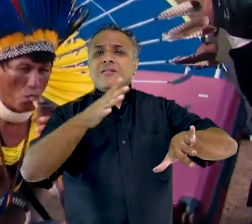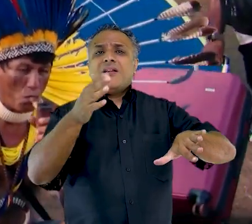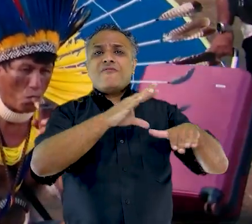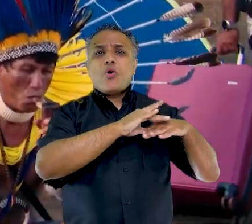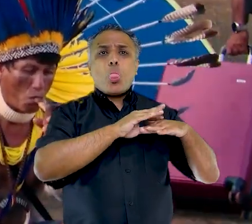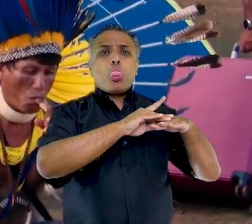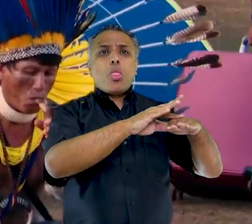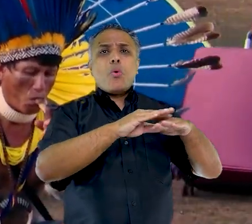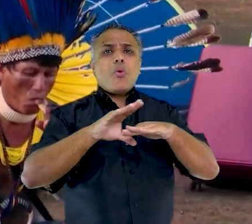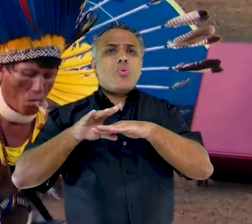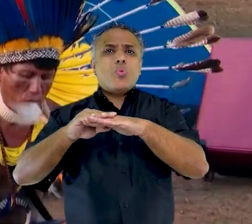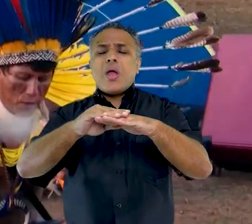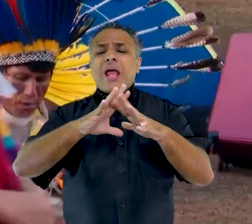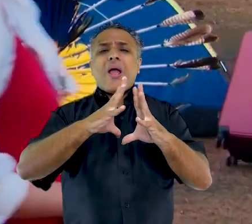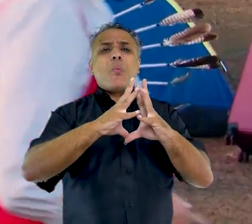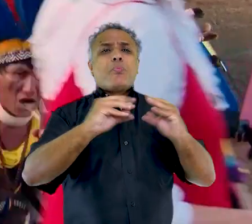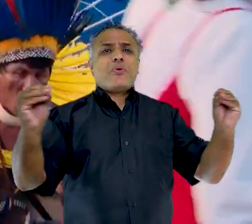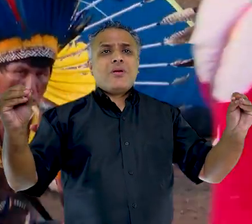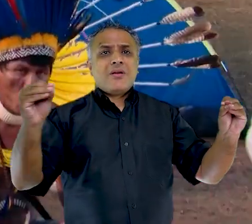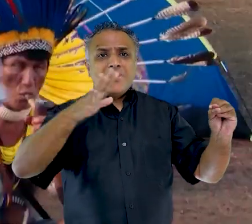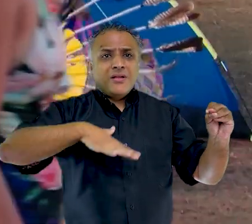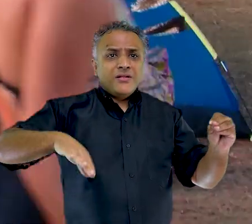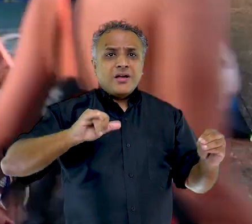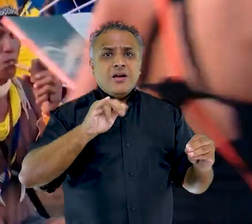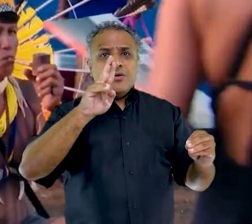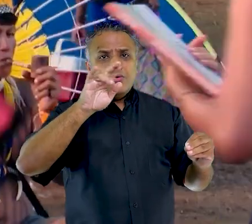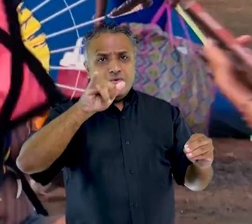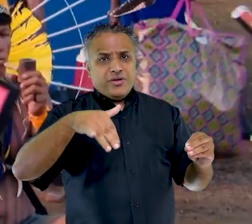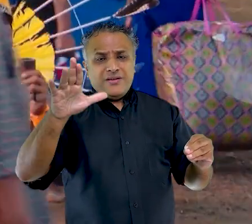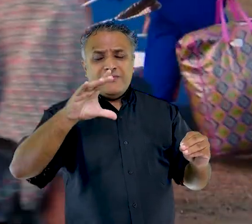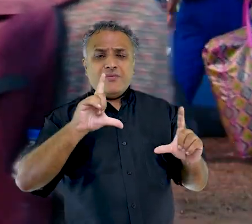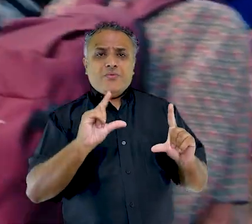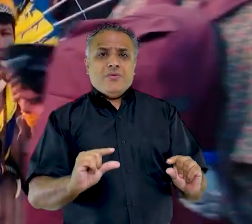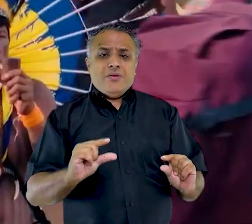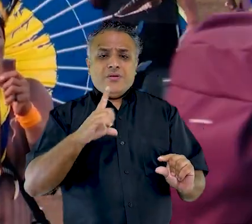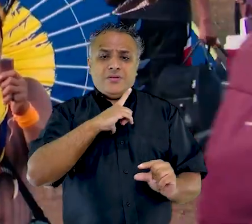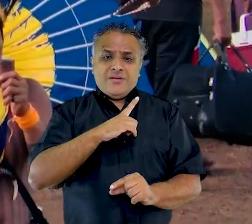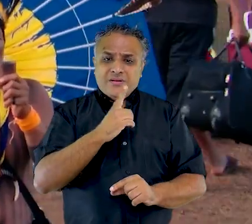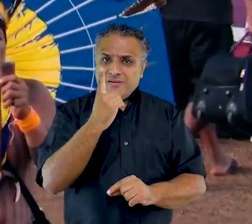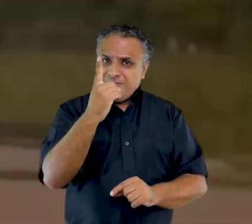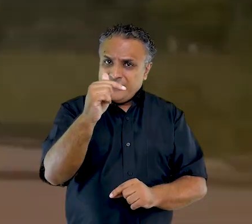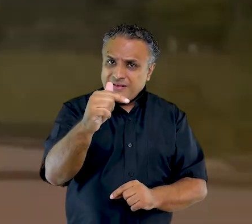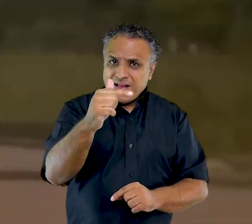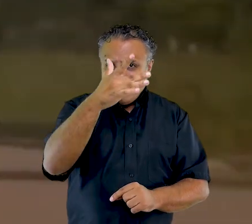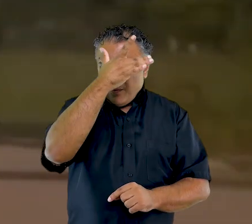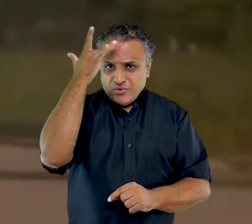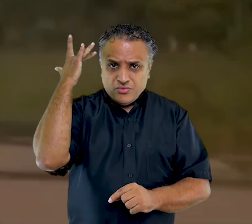quase dizimaram o povo Diarruí, que ficou reduzido a apenas 17 pessoas.